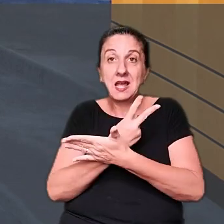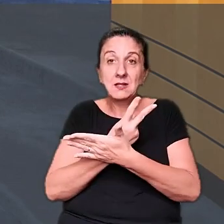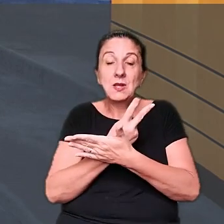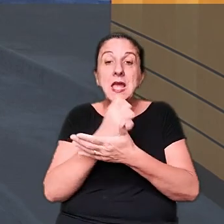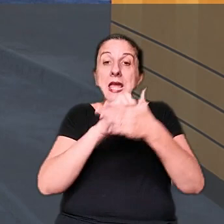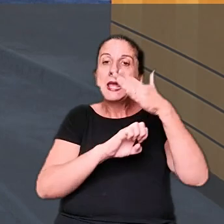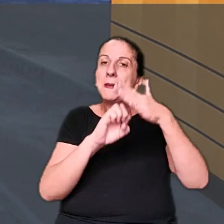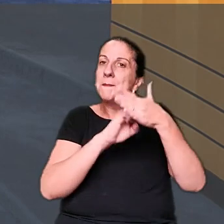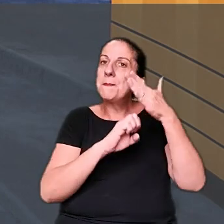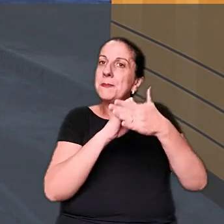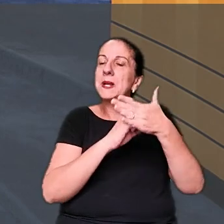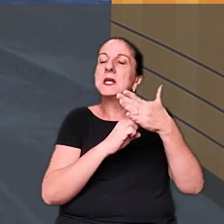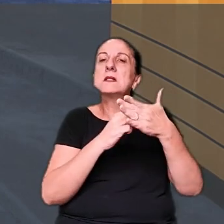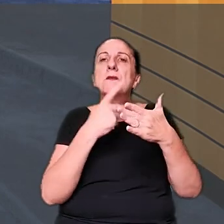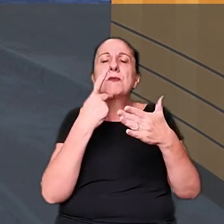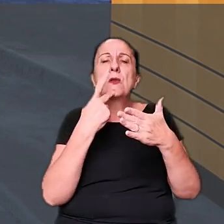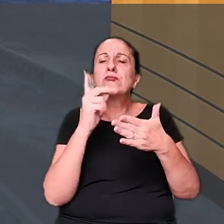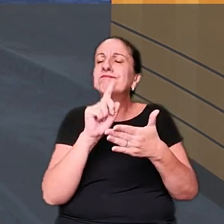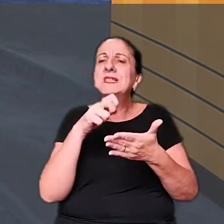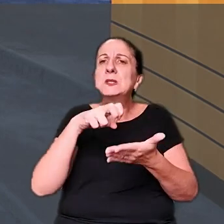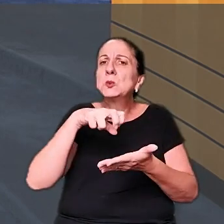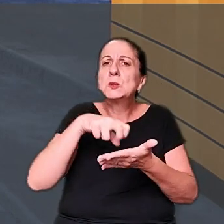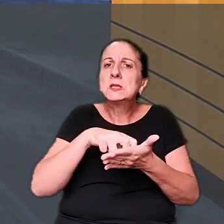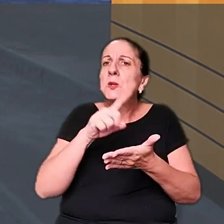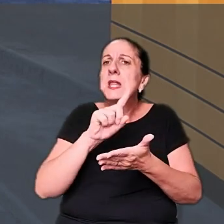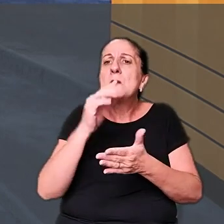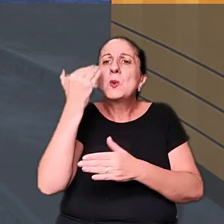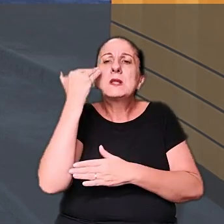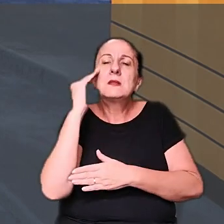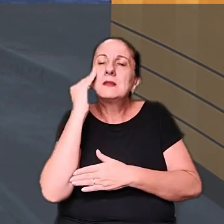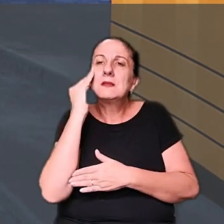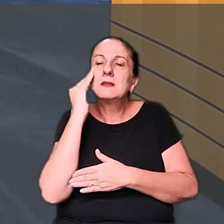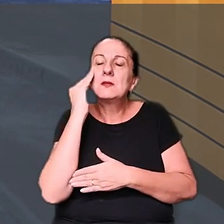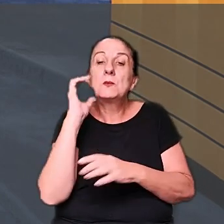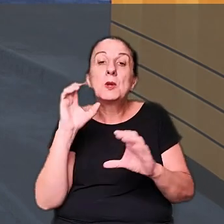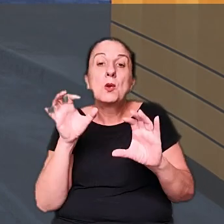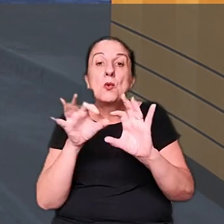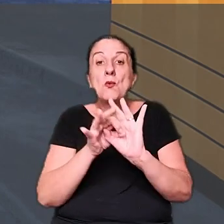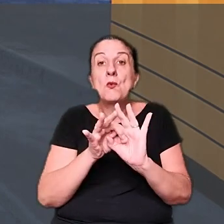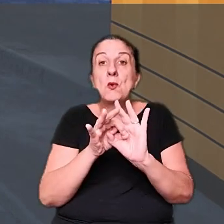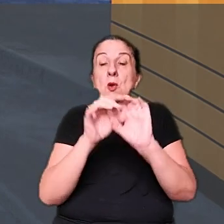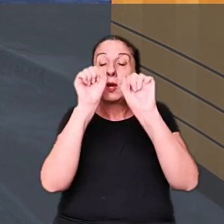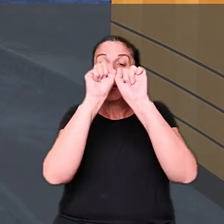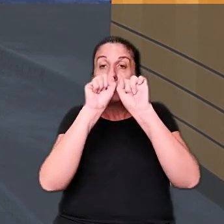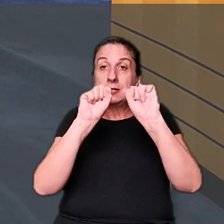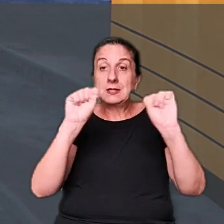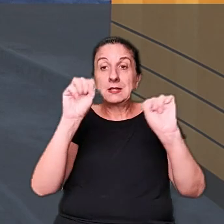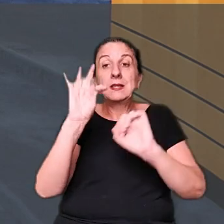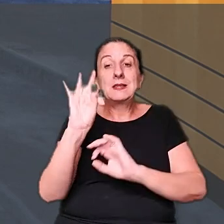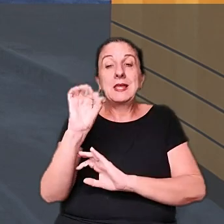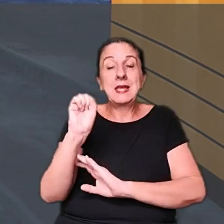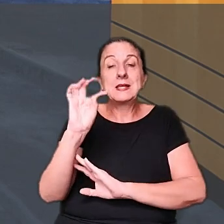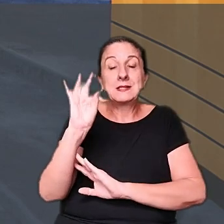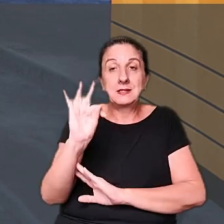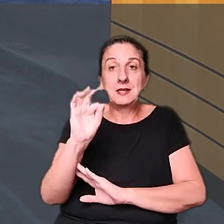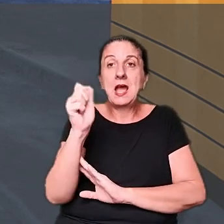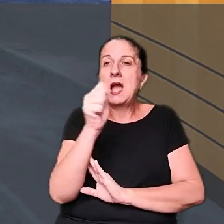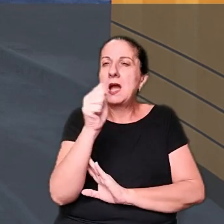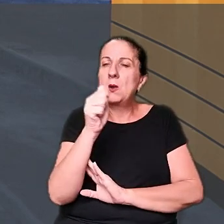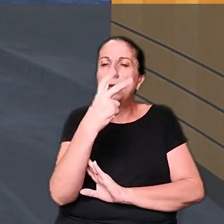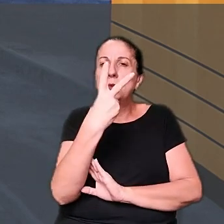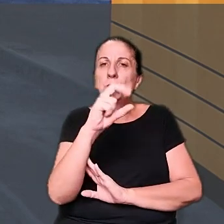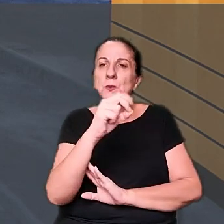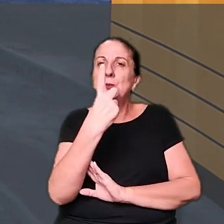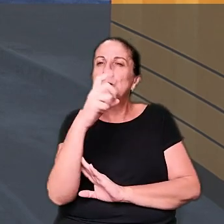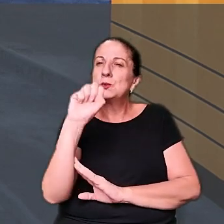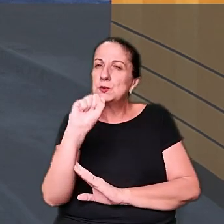A empresa sustentou que a condenação não teria considerado o entendimento vinculante do Supremo Tribunal Federal de